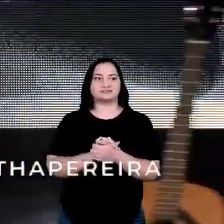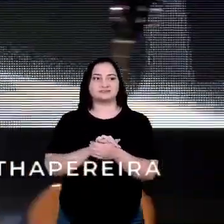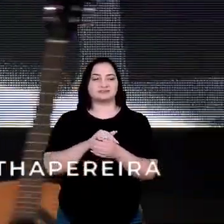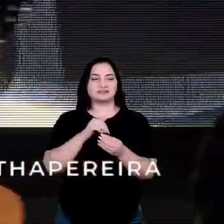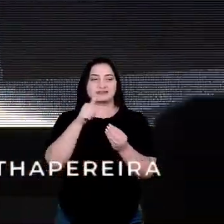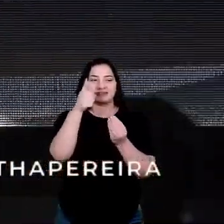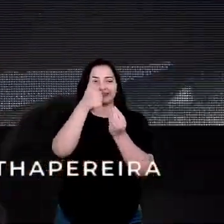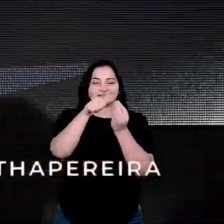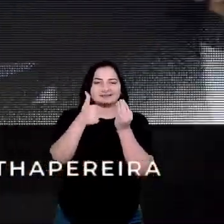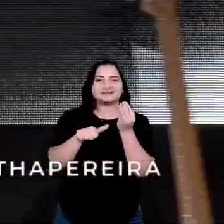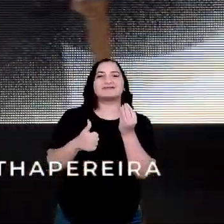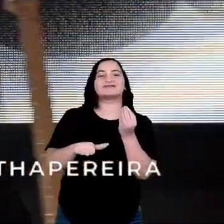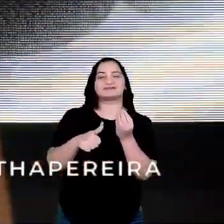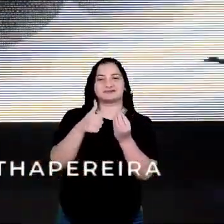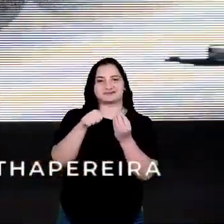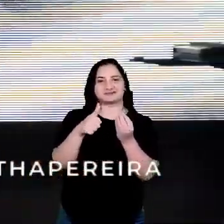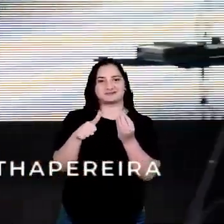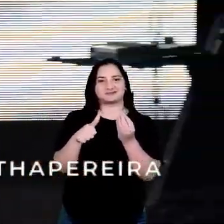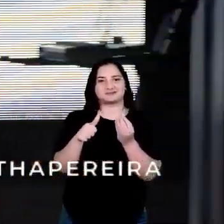através do reconhecimento,